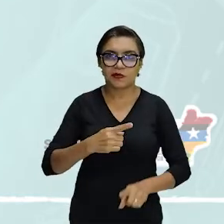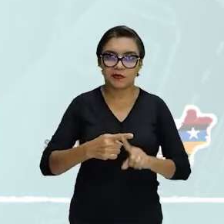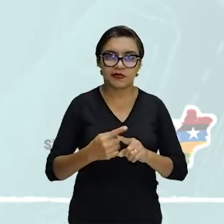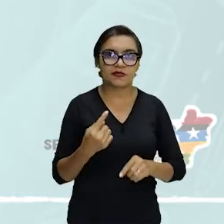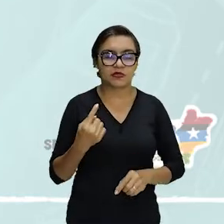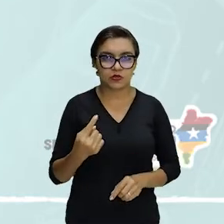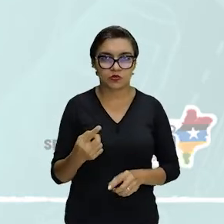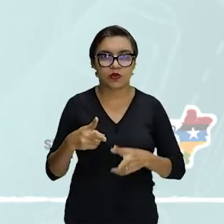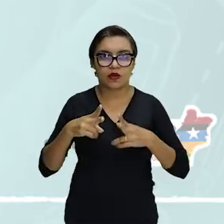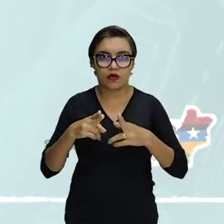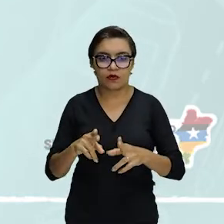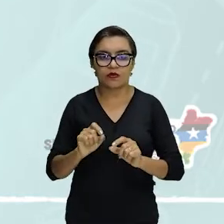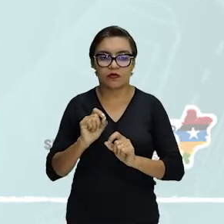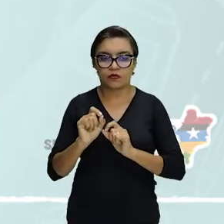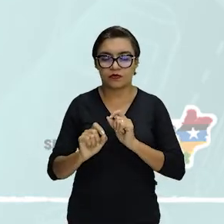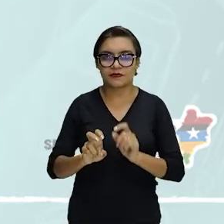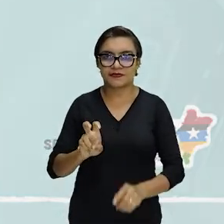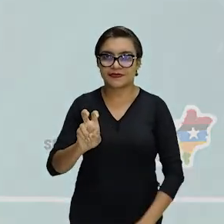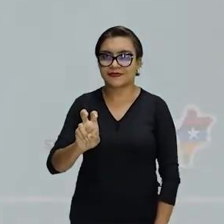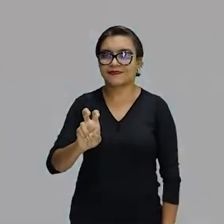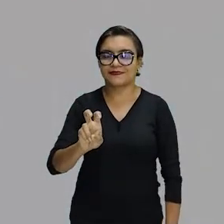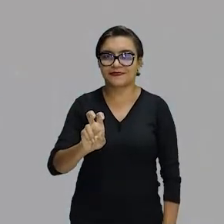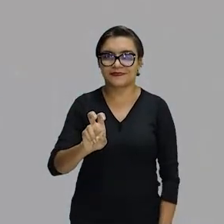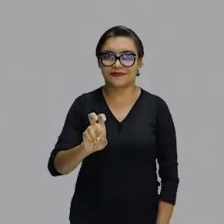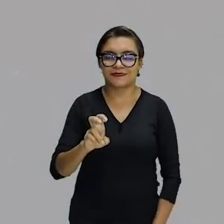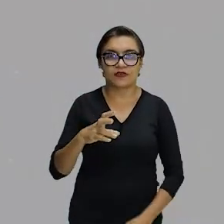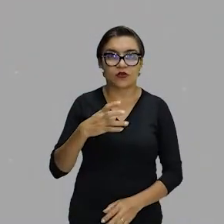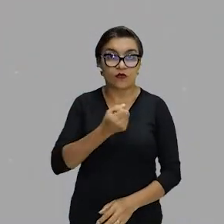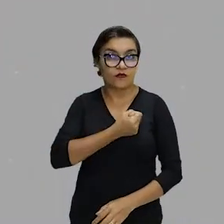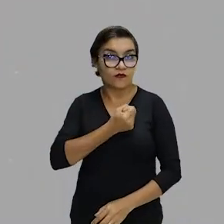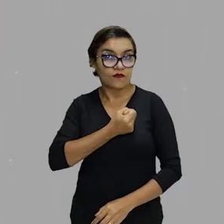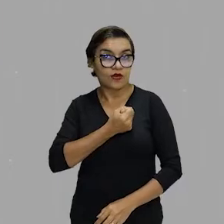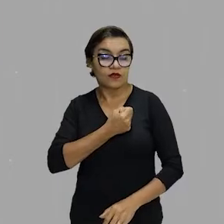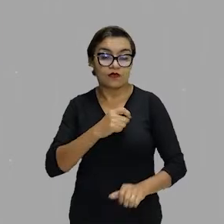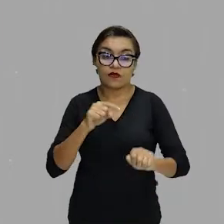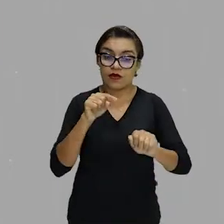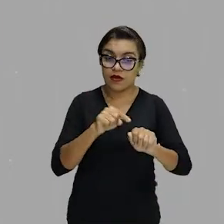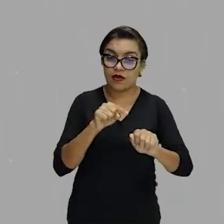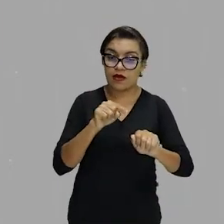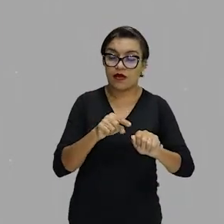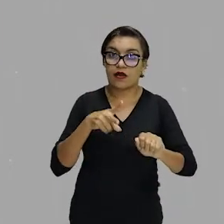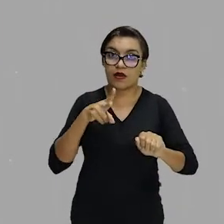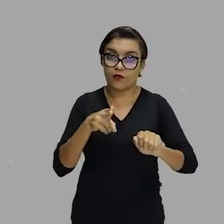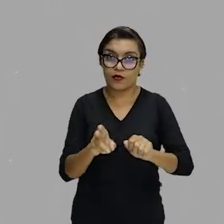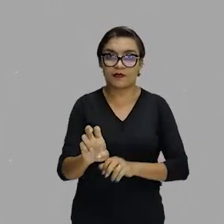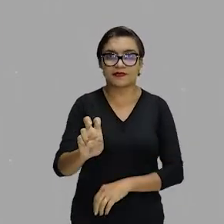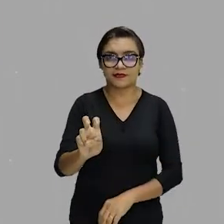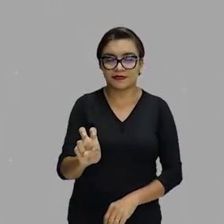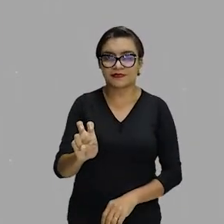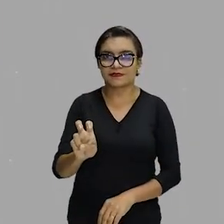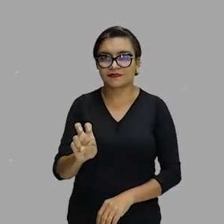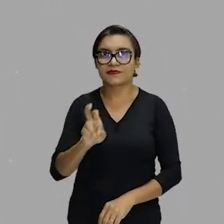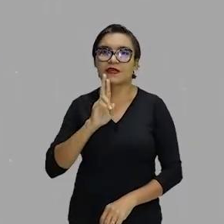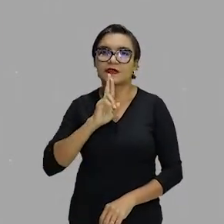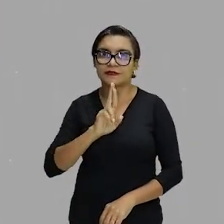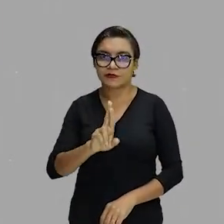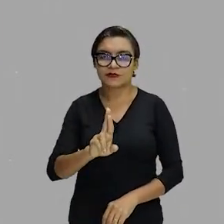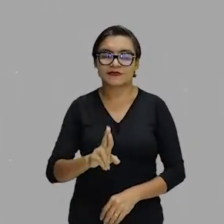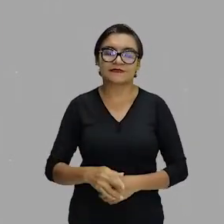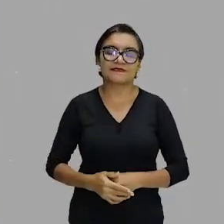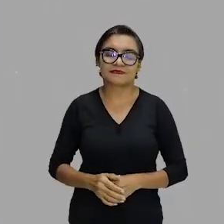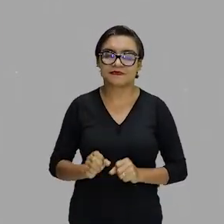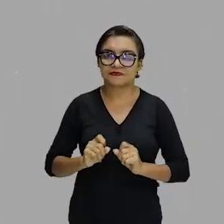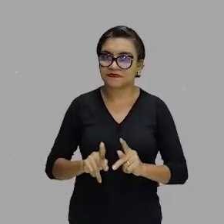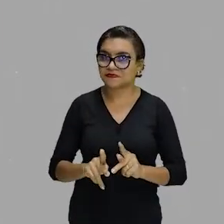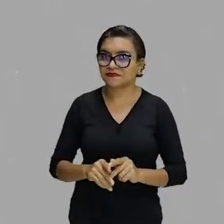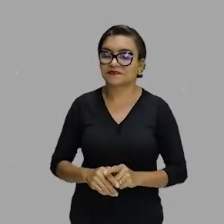e nós temos como resposta o número 5. O valor do número A nada mais é do que o número 5. A nossa resposta da questão,